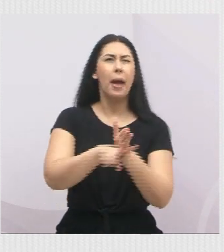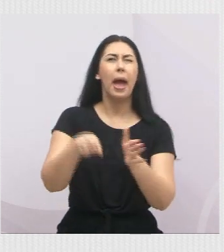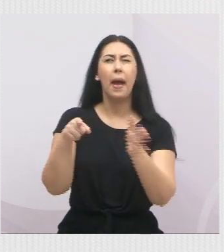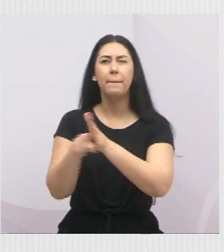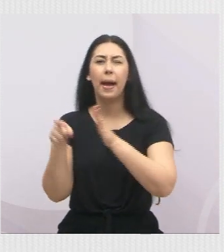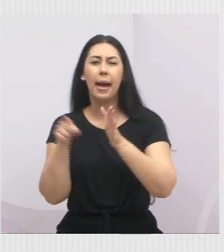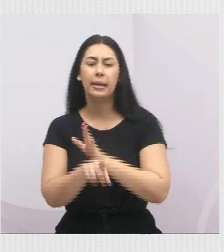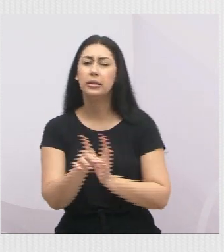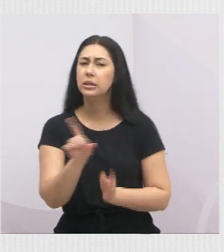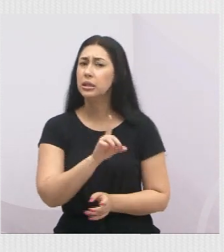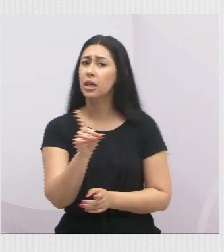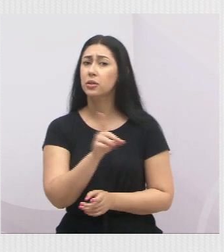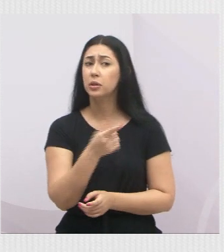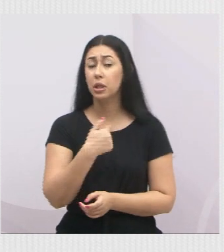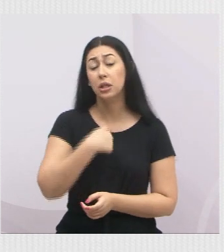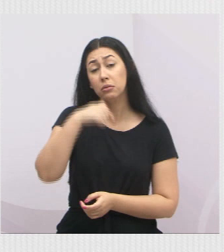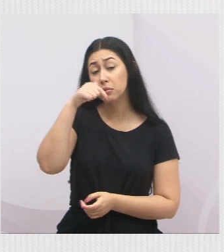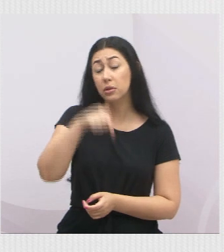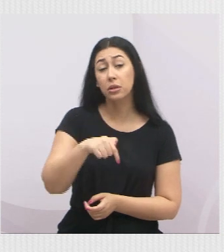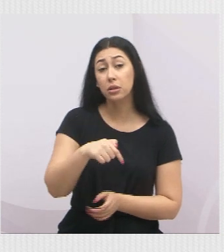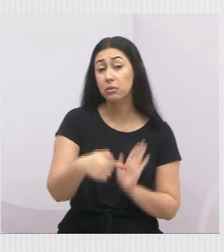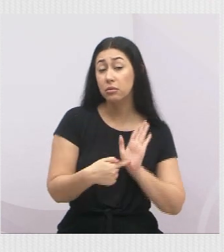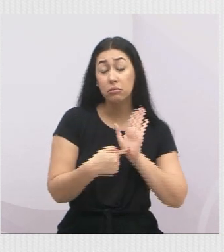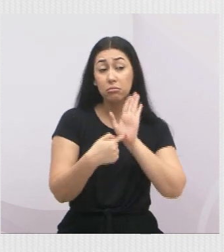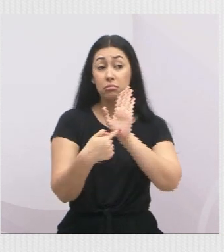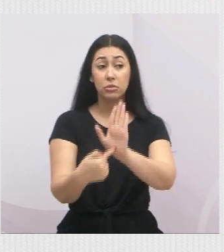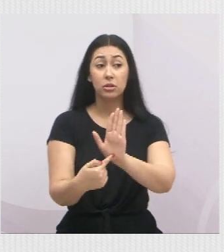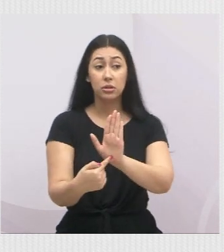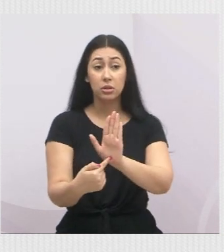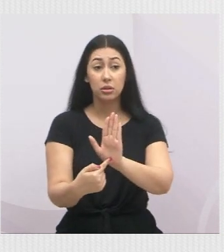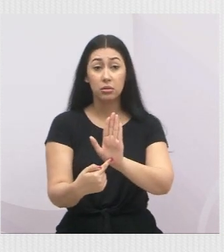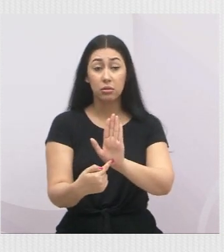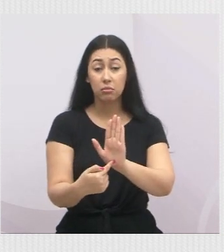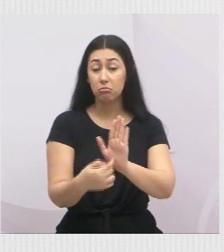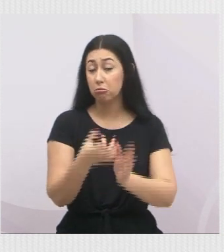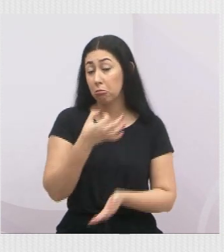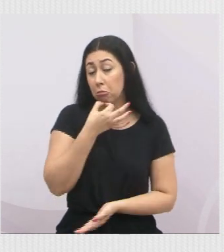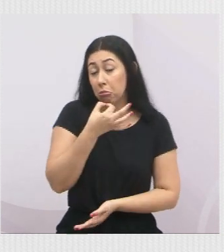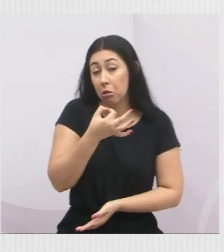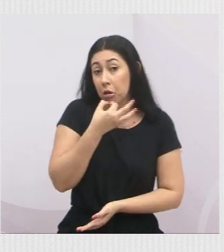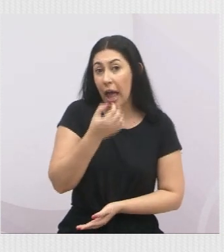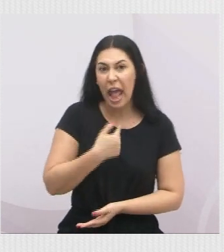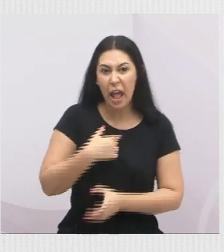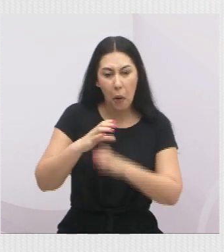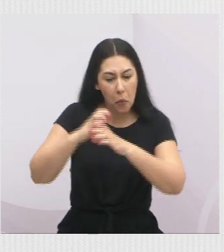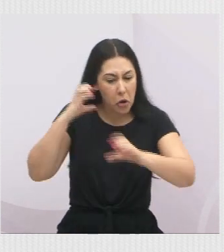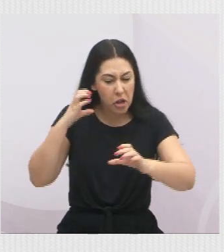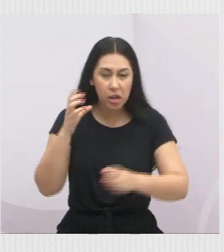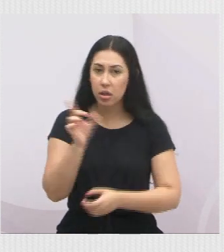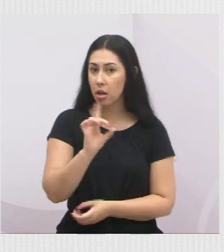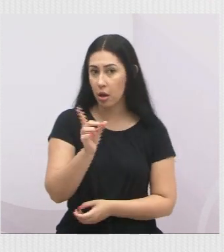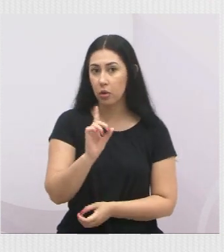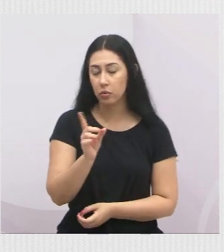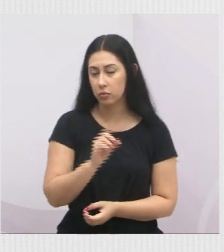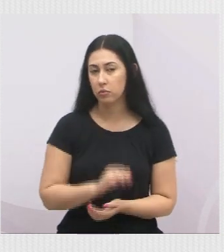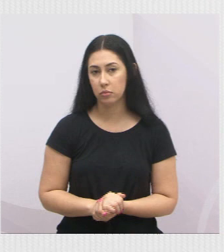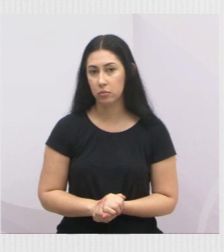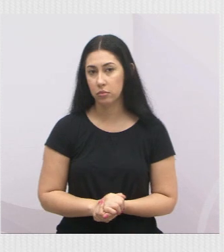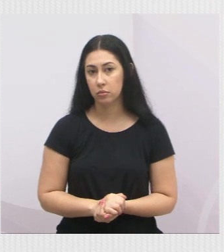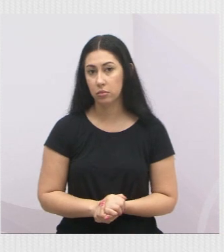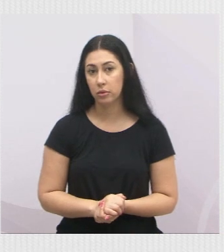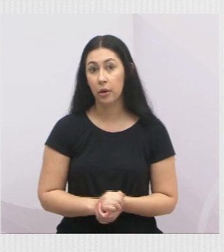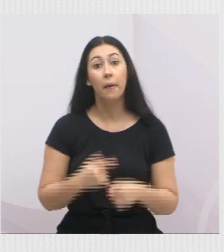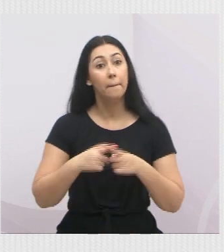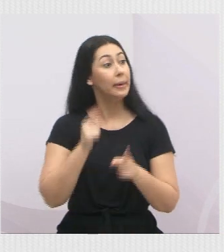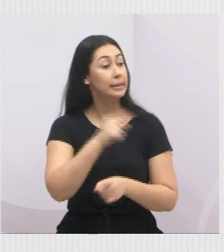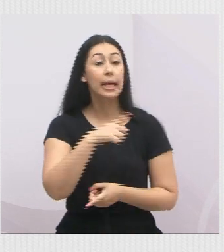benfeitoria, o trabalho, eu estou aqui fazendo um apontamento de algo que, na minha opinião, né, eu não sou engenheiro, então aí fica também aqui a minha revolta, porque